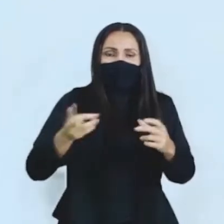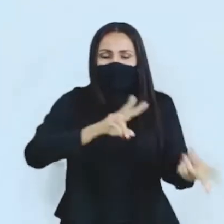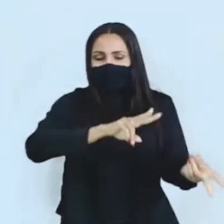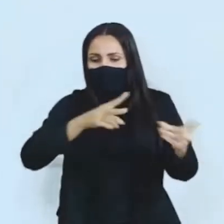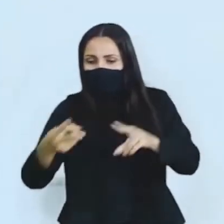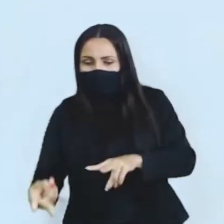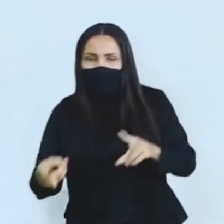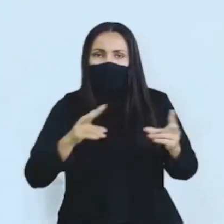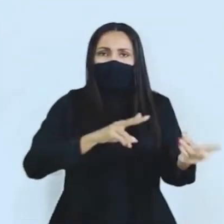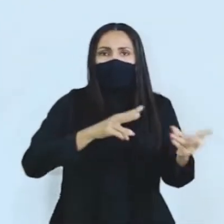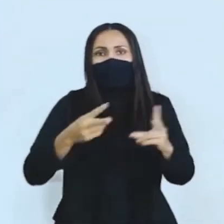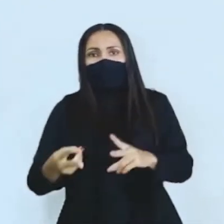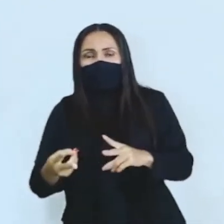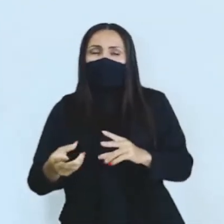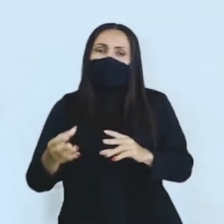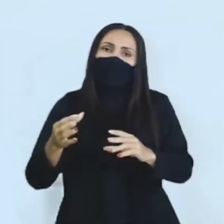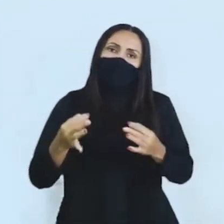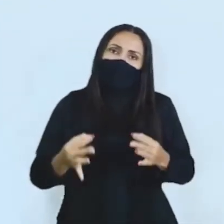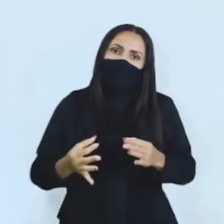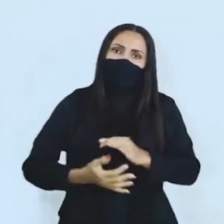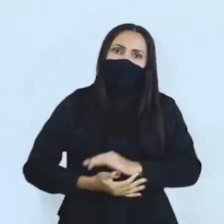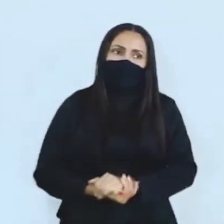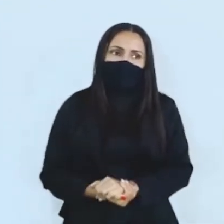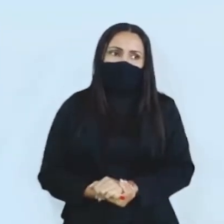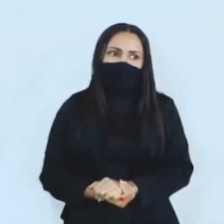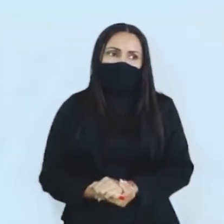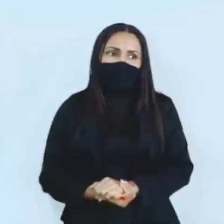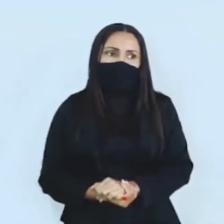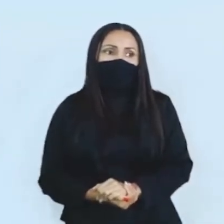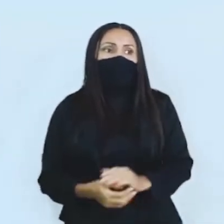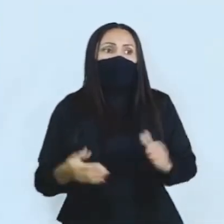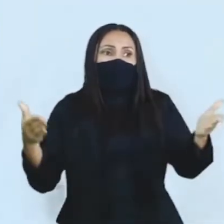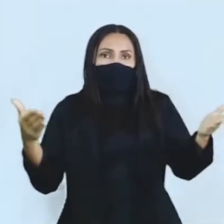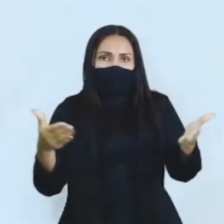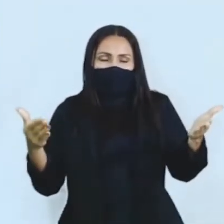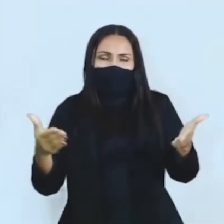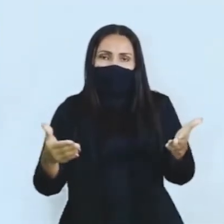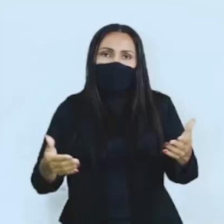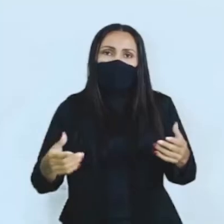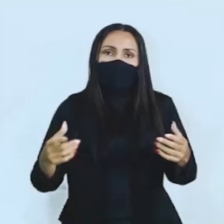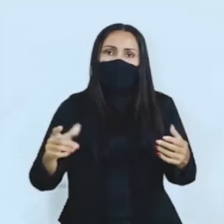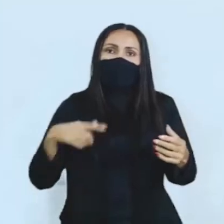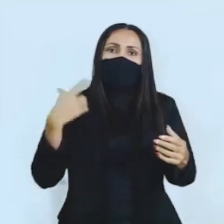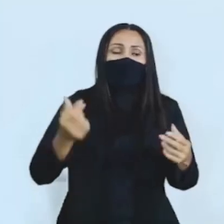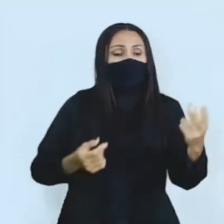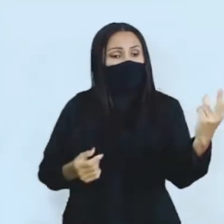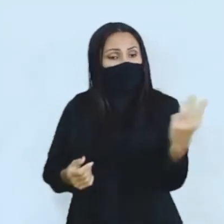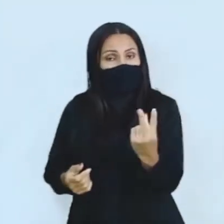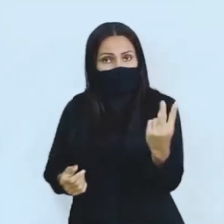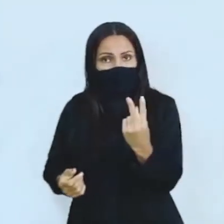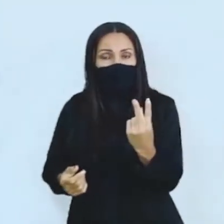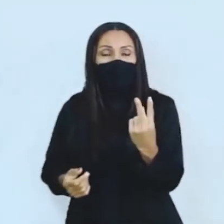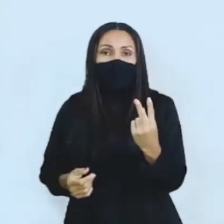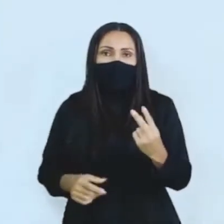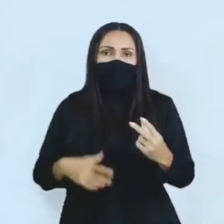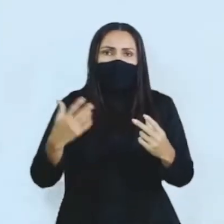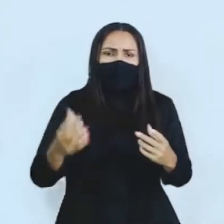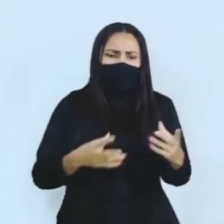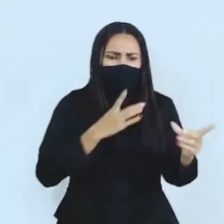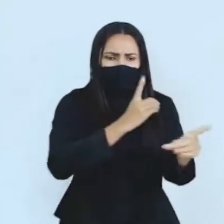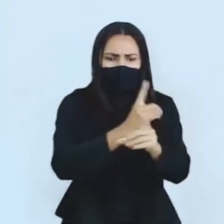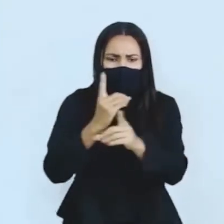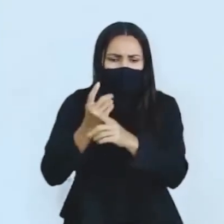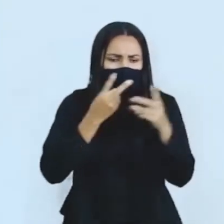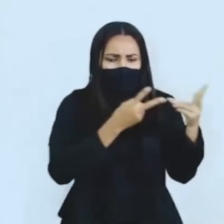poder construir aquele ângulo, certo? Então, agora, nós temos um segundo meio de identificar